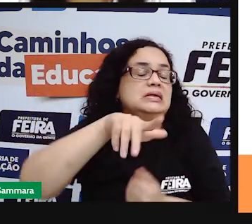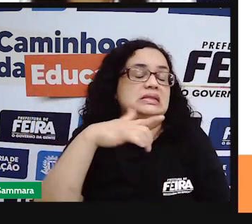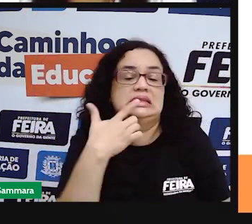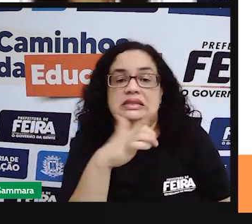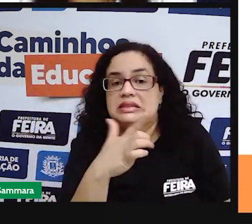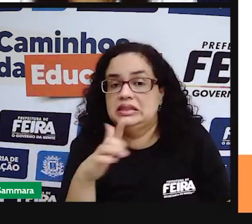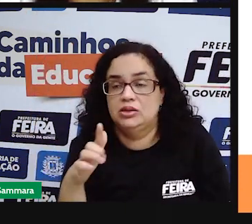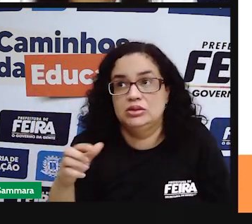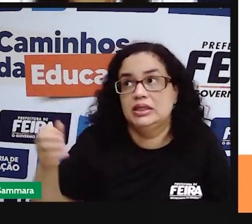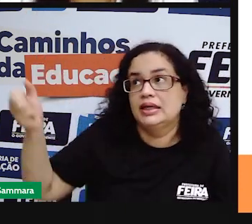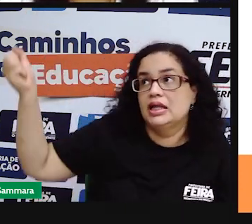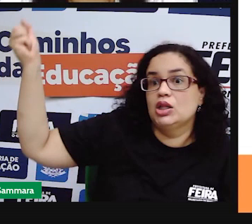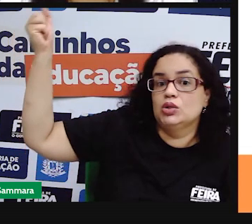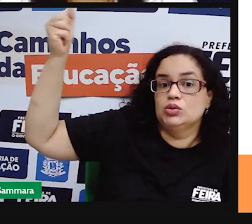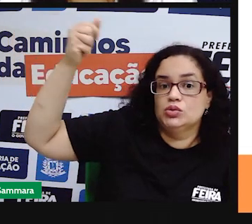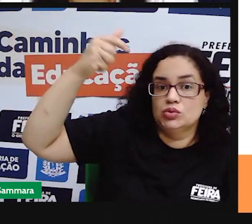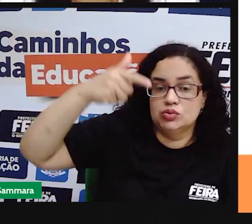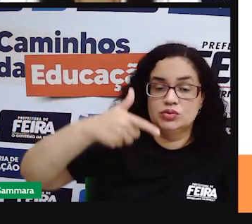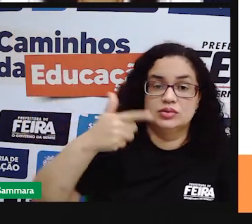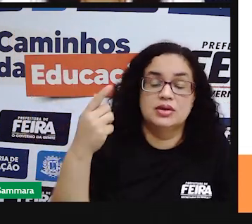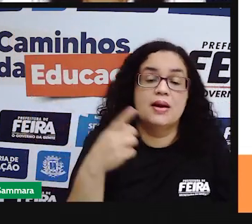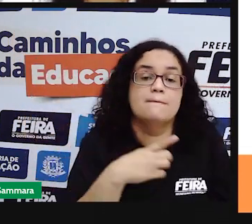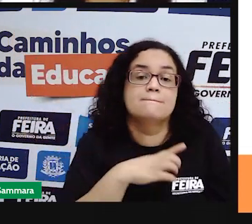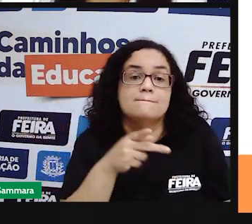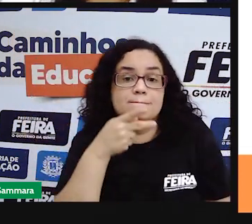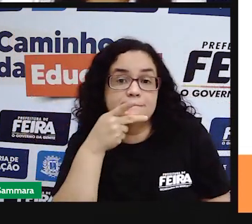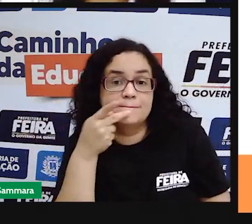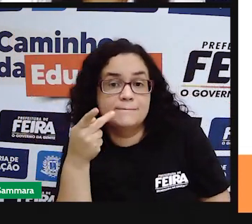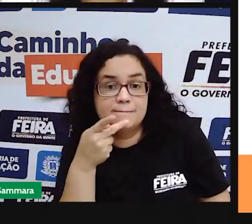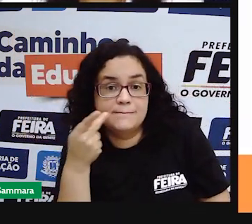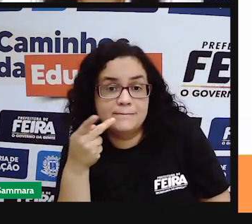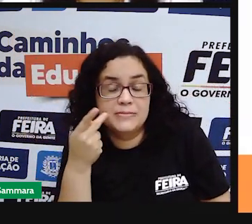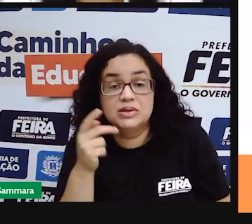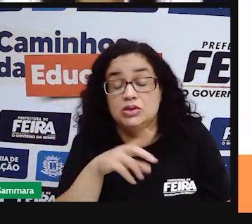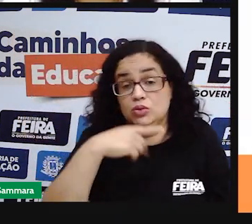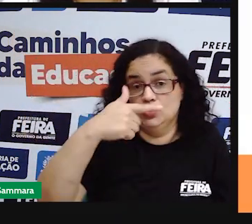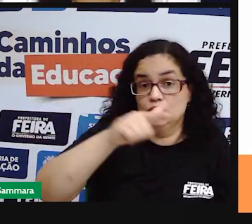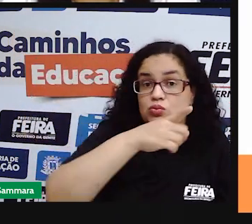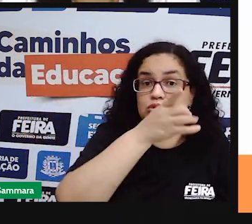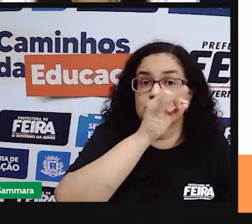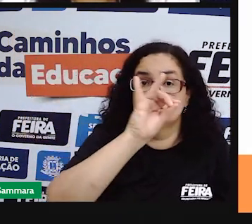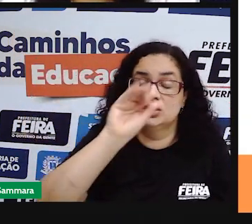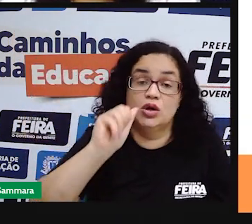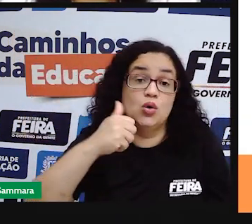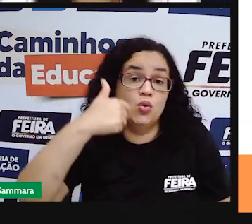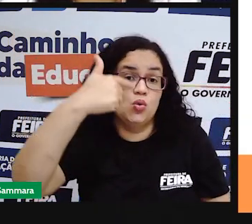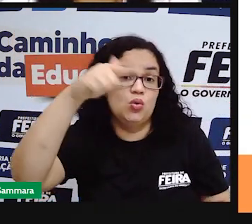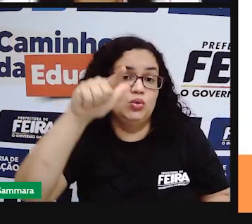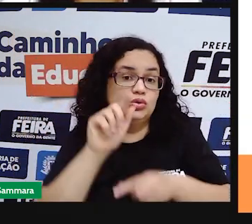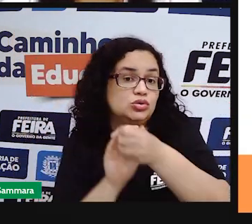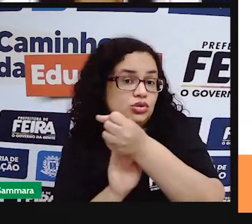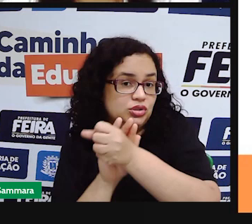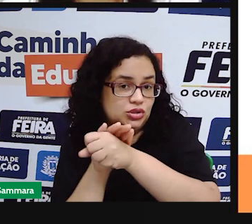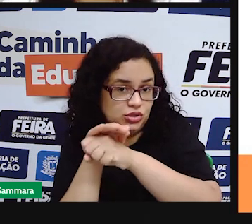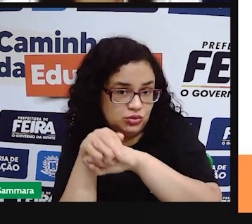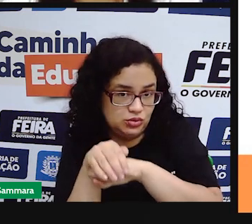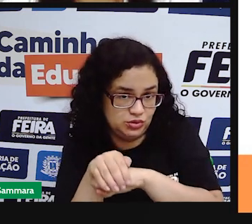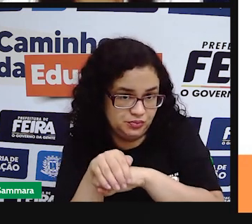recebe essa luz. Então, a gente diz que de um lado está de dia e do outro está de noite.